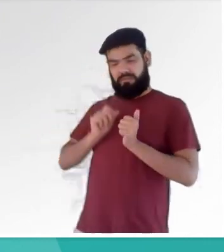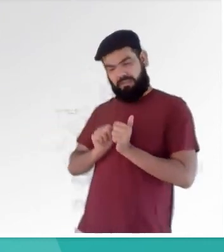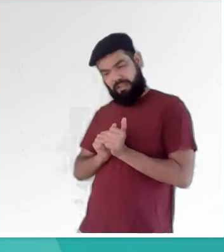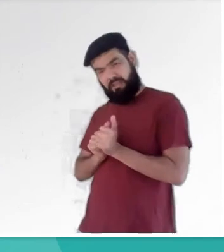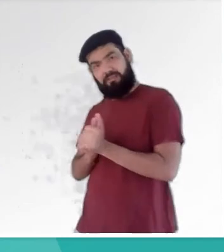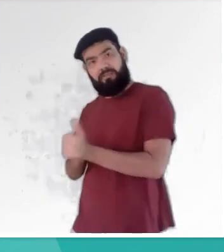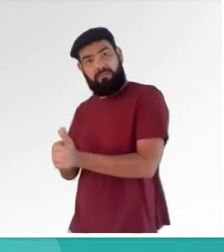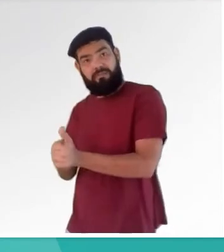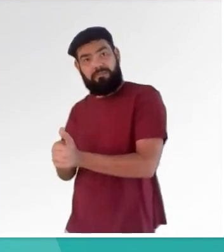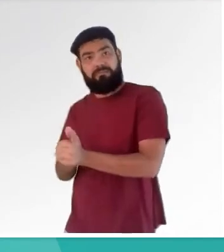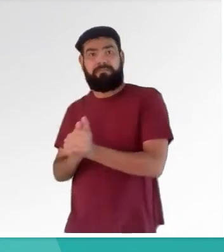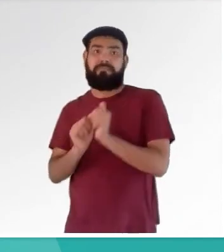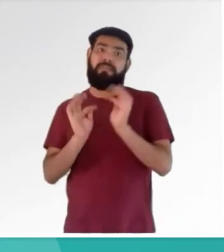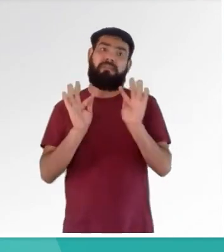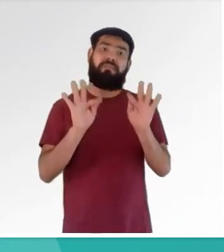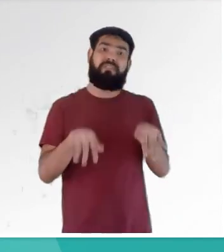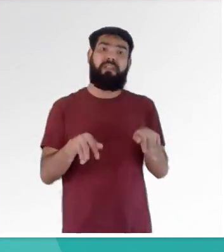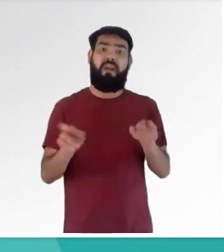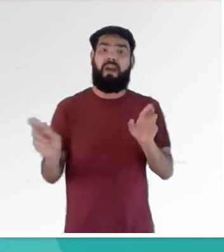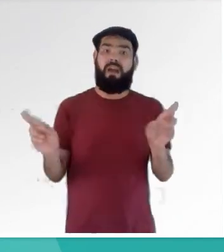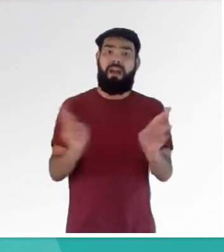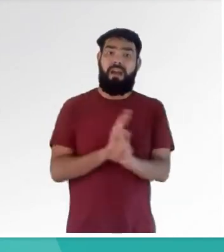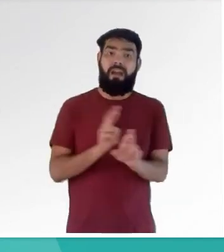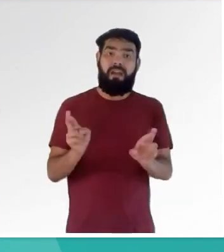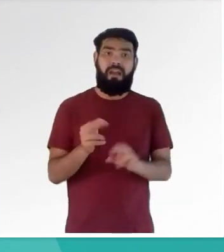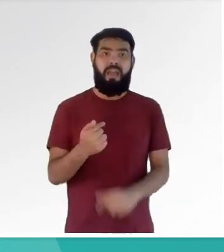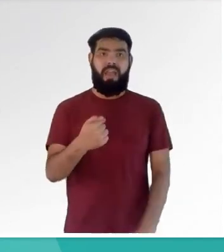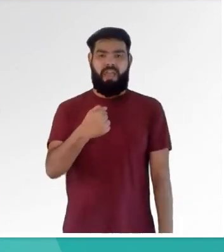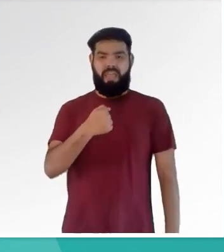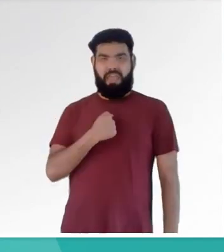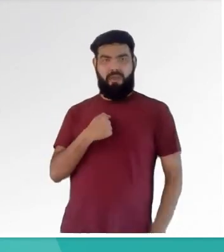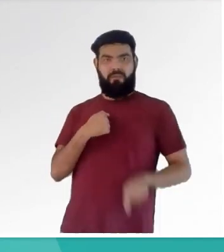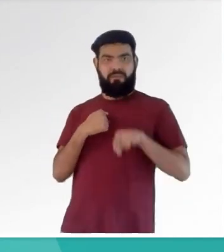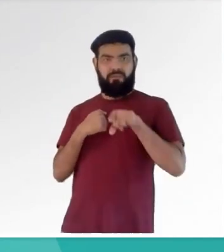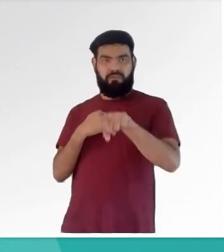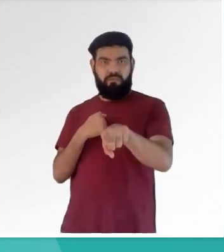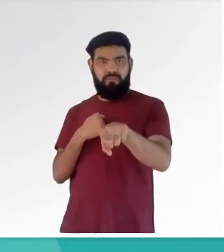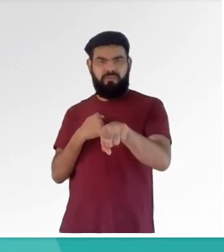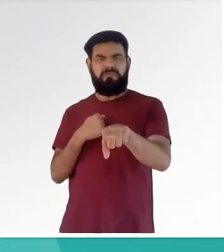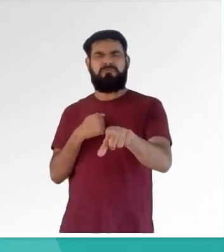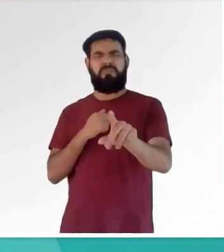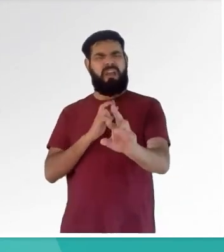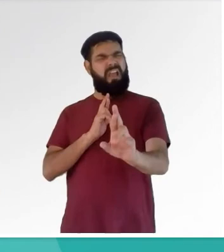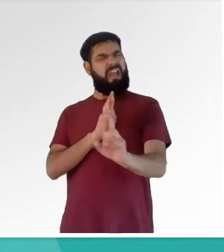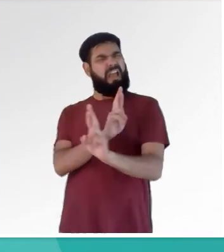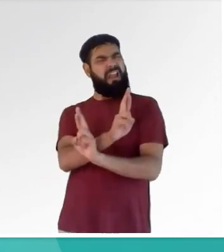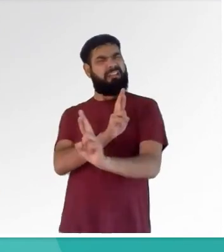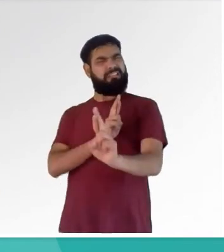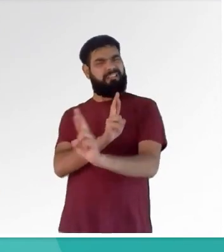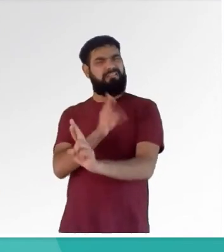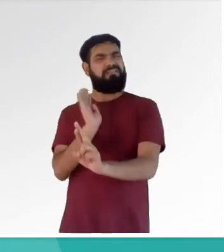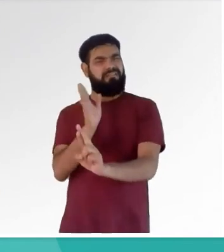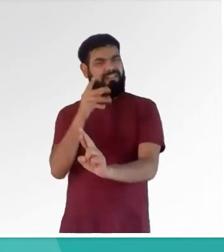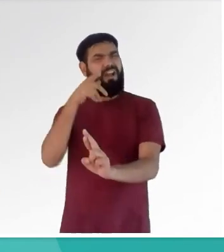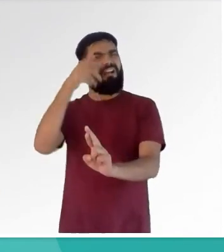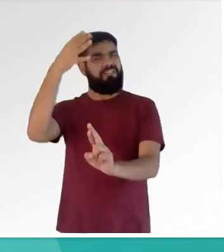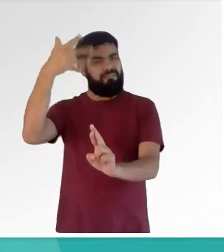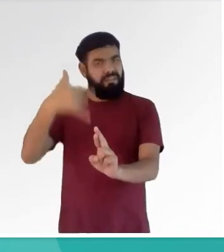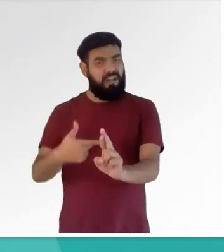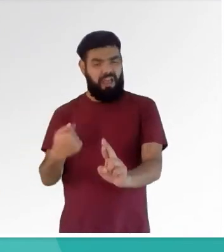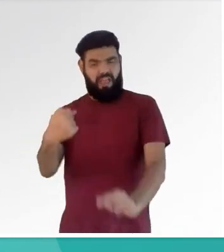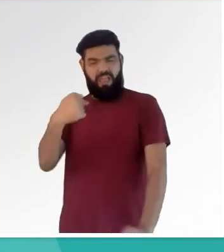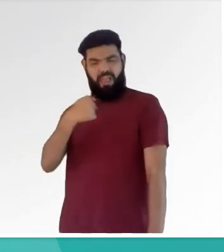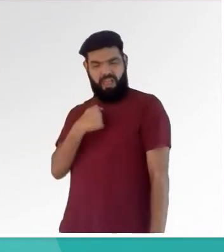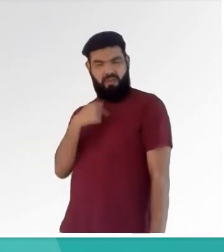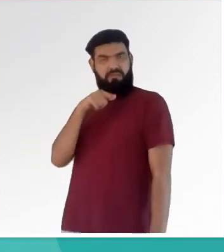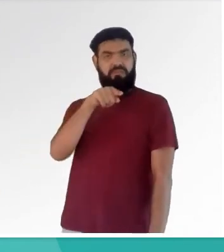por fim nós temos a relação eu-tu. Que essa relação aqui nós falamos já, né? Do eu e do tu, né? Do nós,